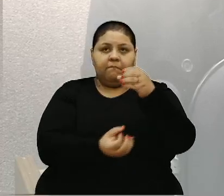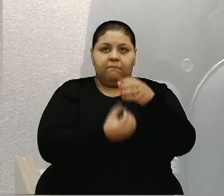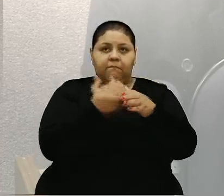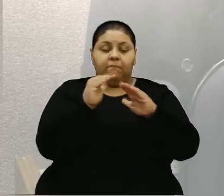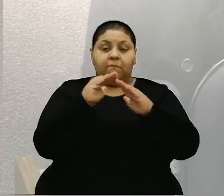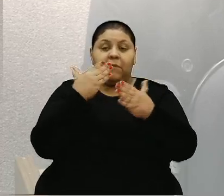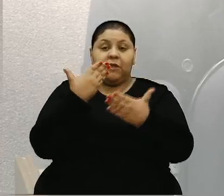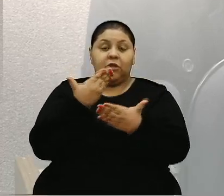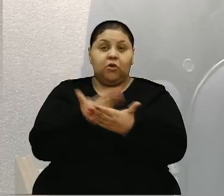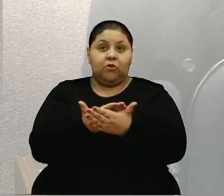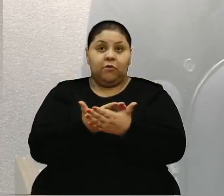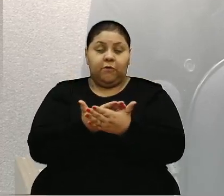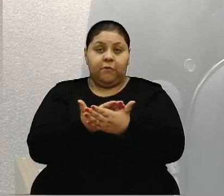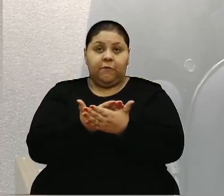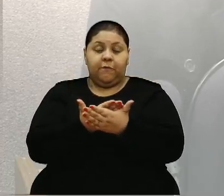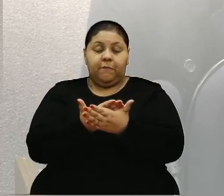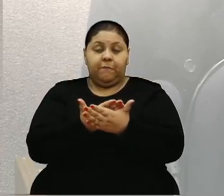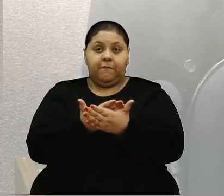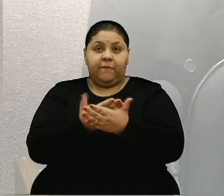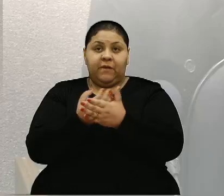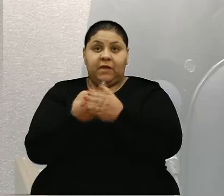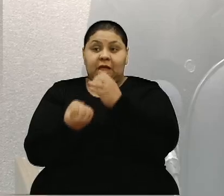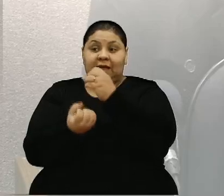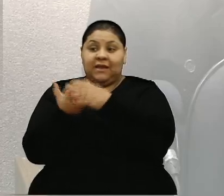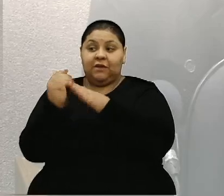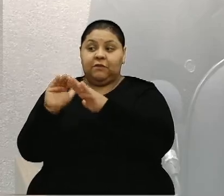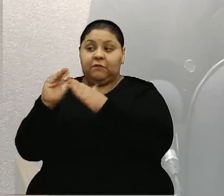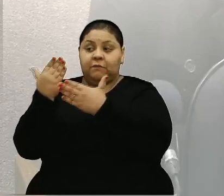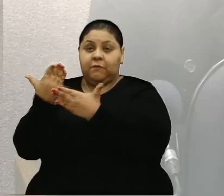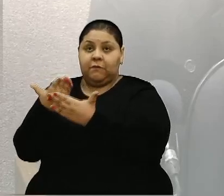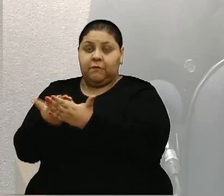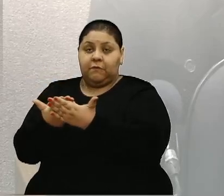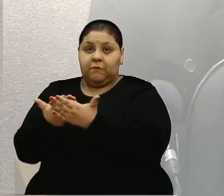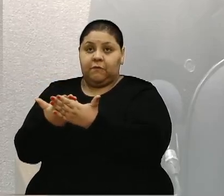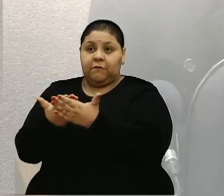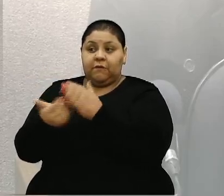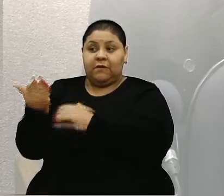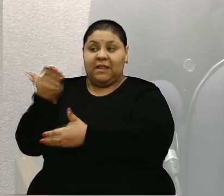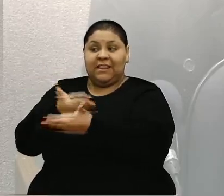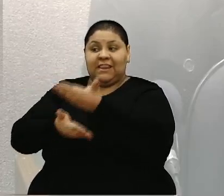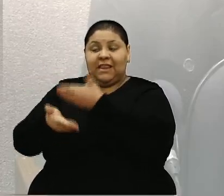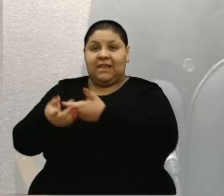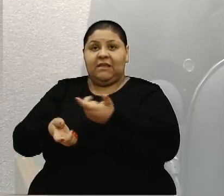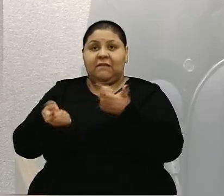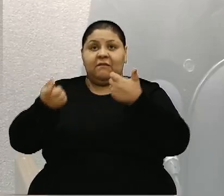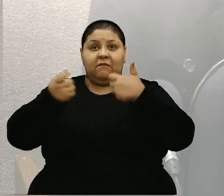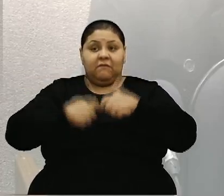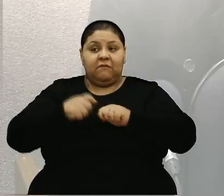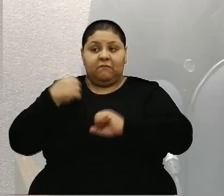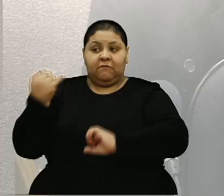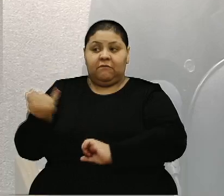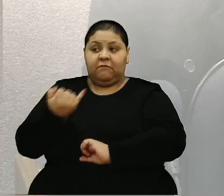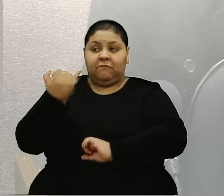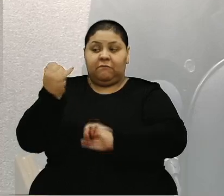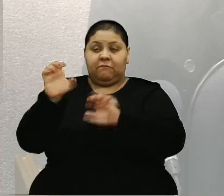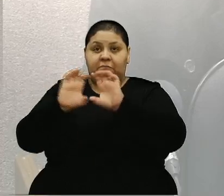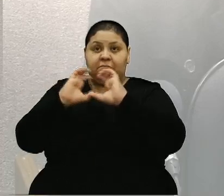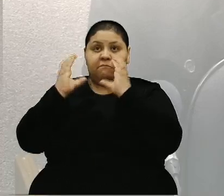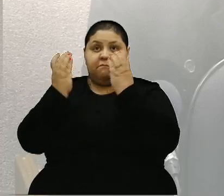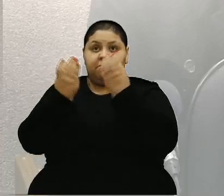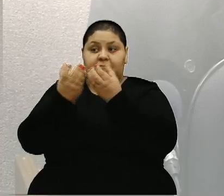ensino. A instalação de uma escola no local proposto atende a uma necessidade essencial da comunidade